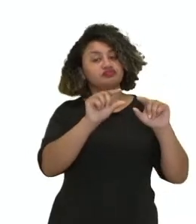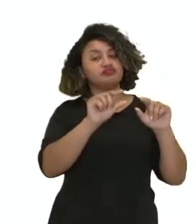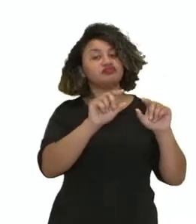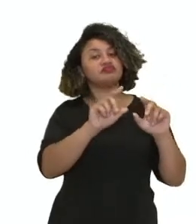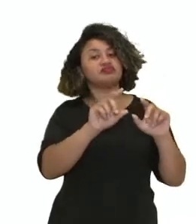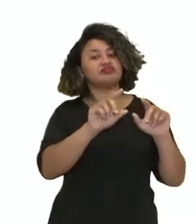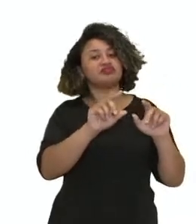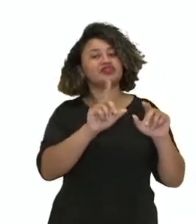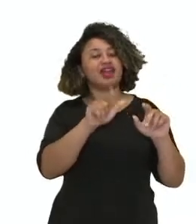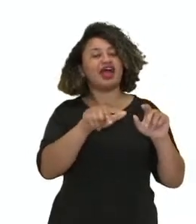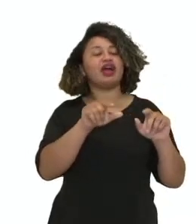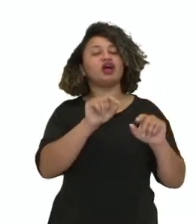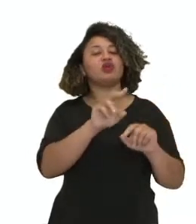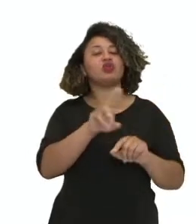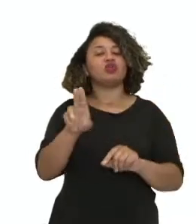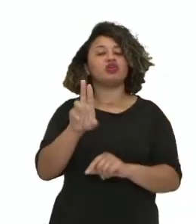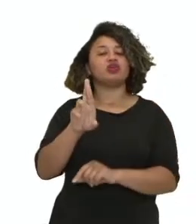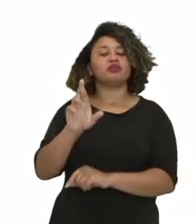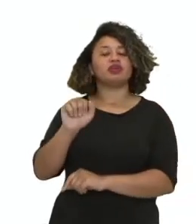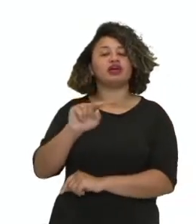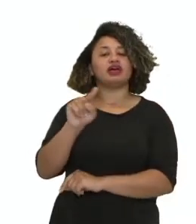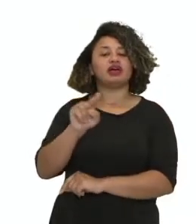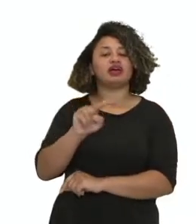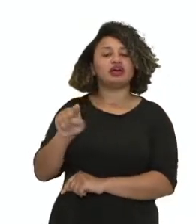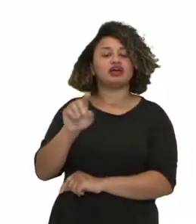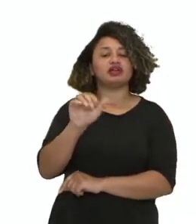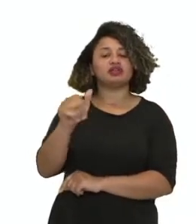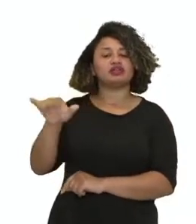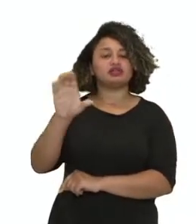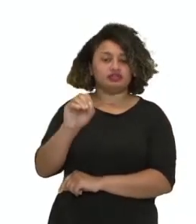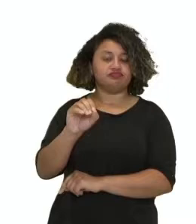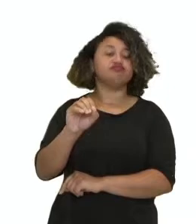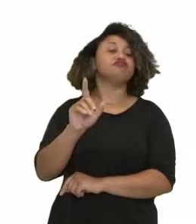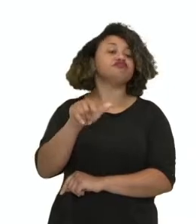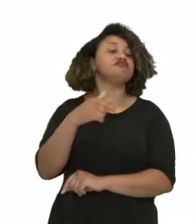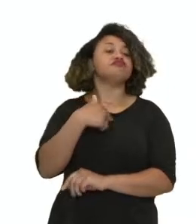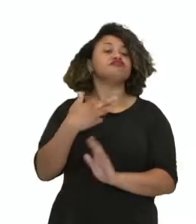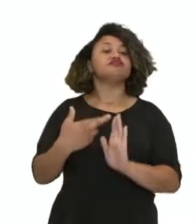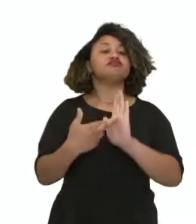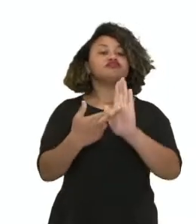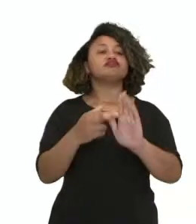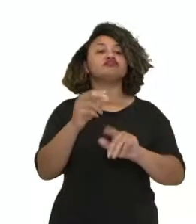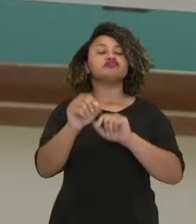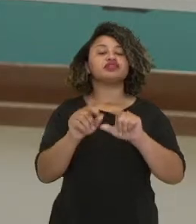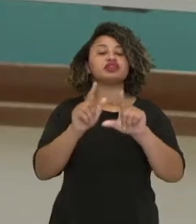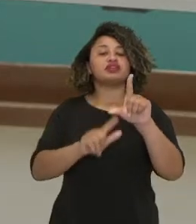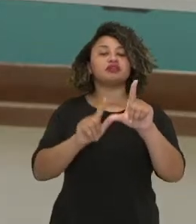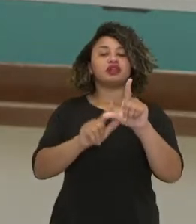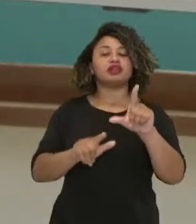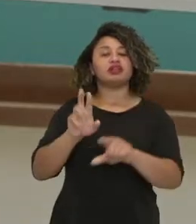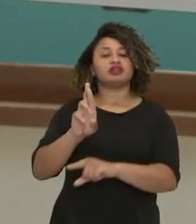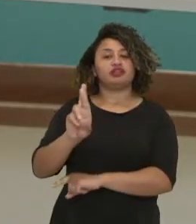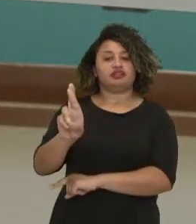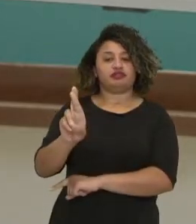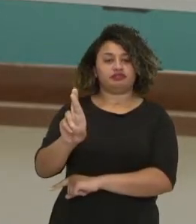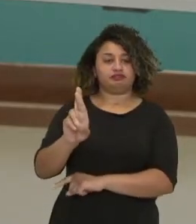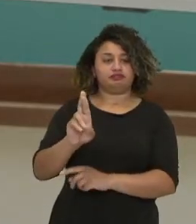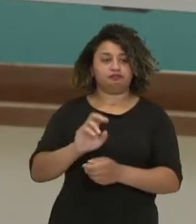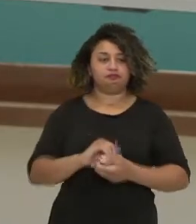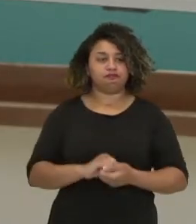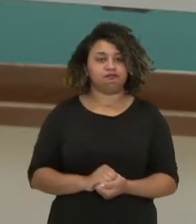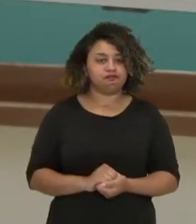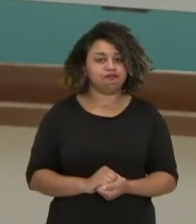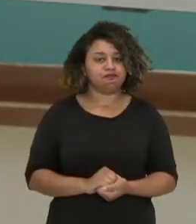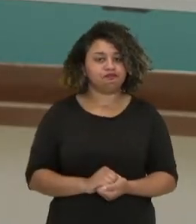constante, ela é chamada de razão da progressão, e é representada pela letra R.